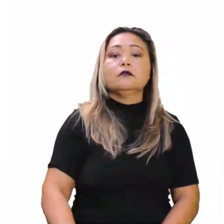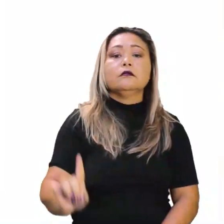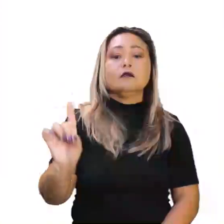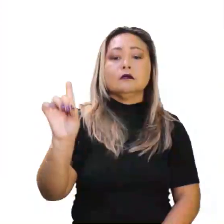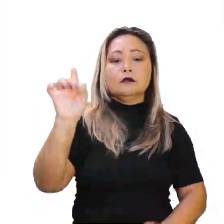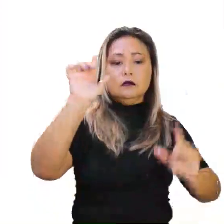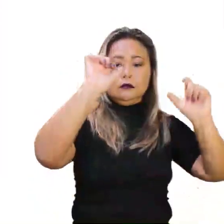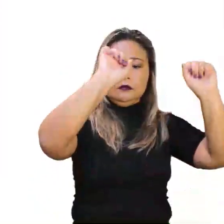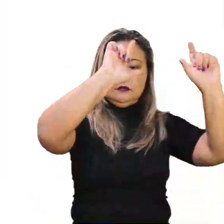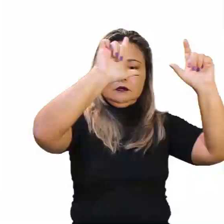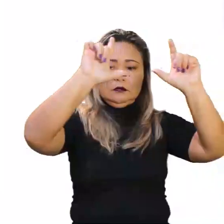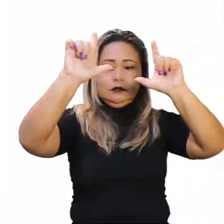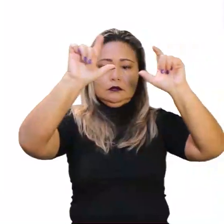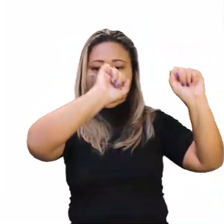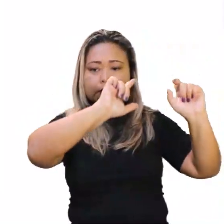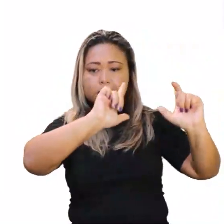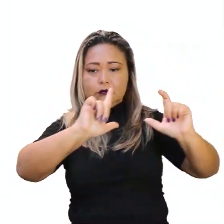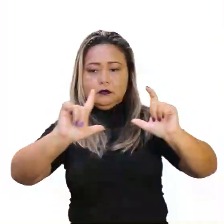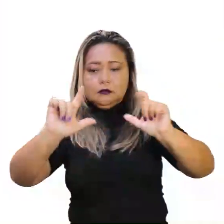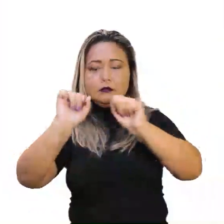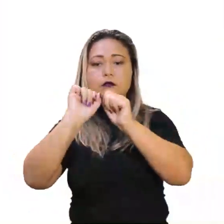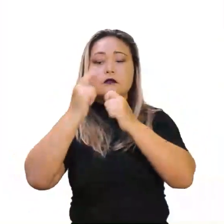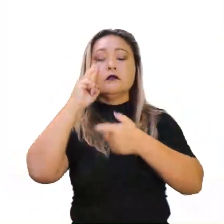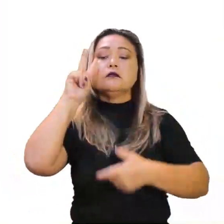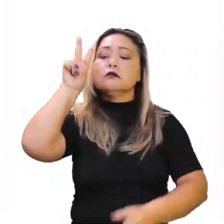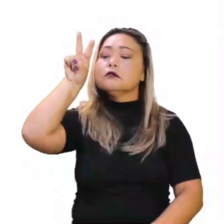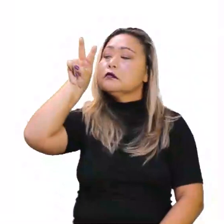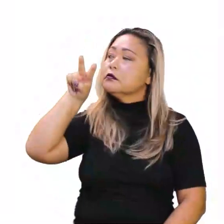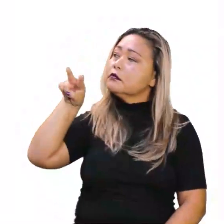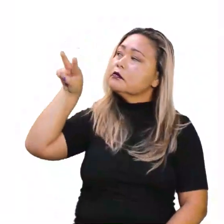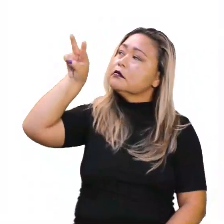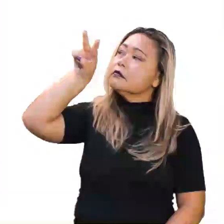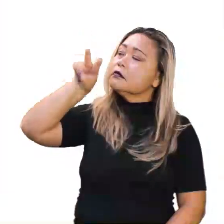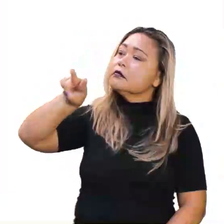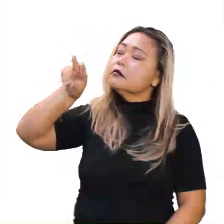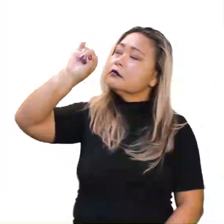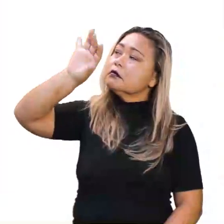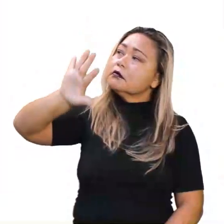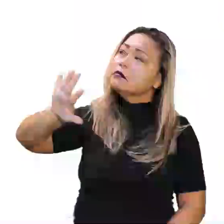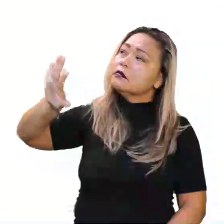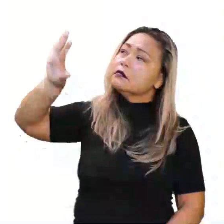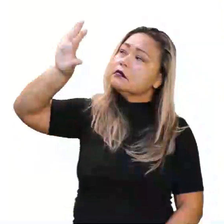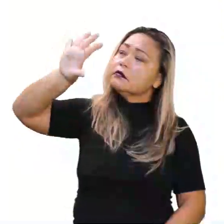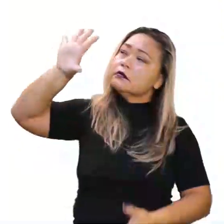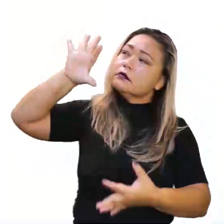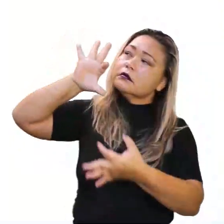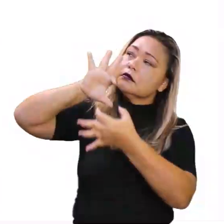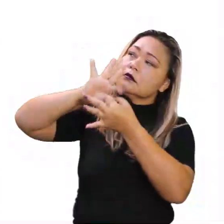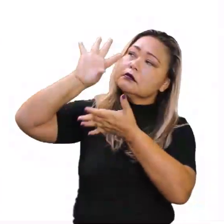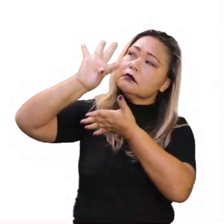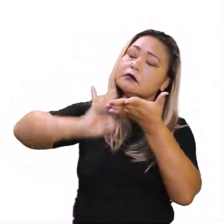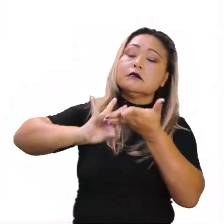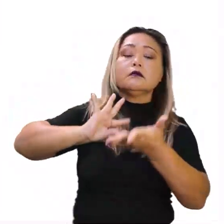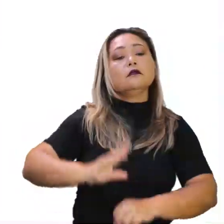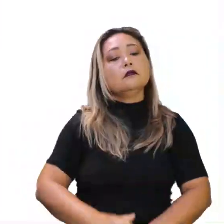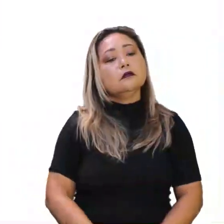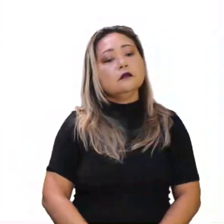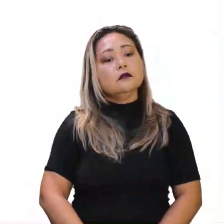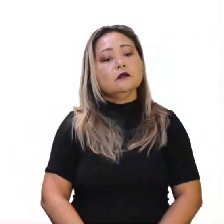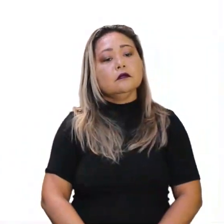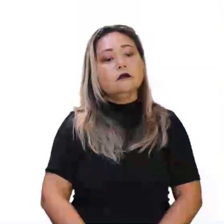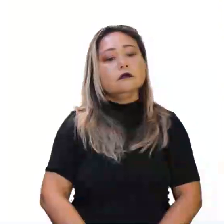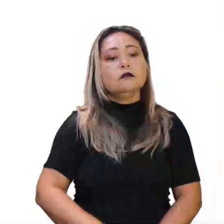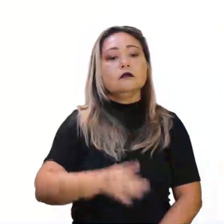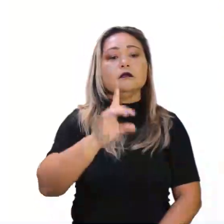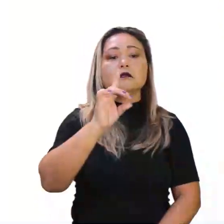charge, que são esses desenhos aí, considerando a imagem ao texto, entende-se que, olha